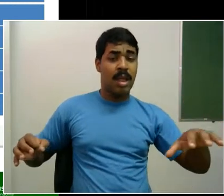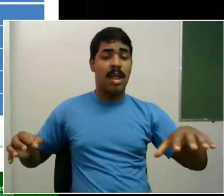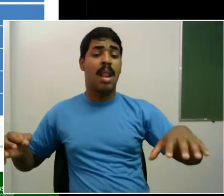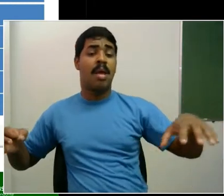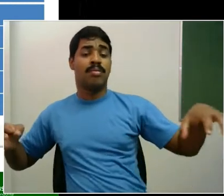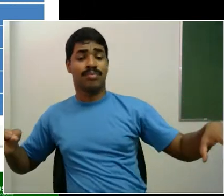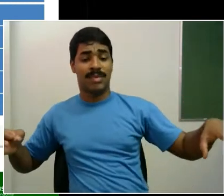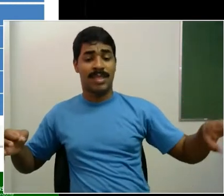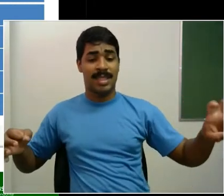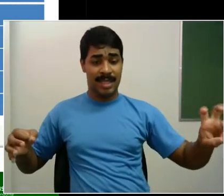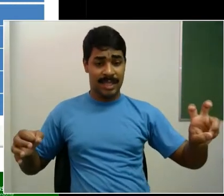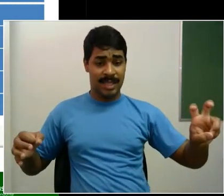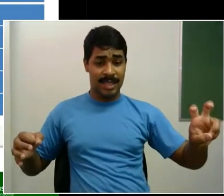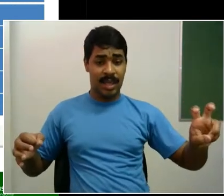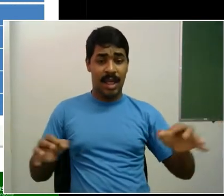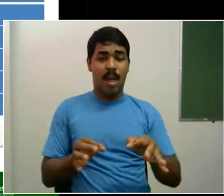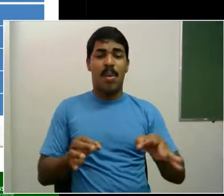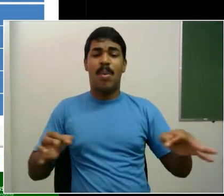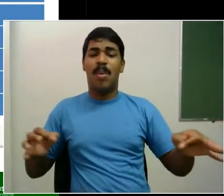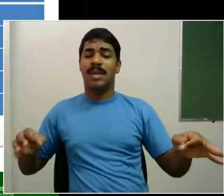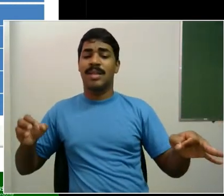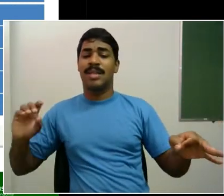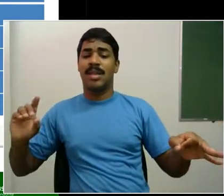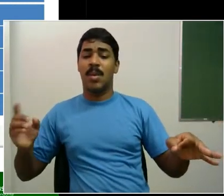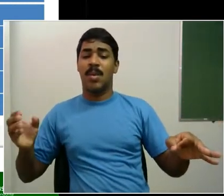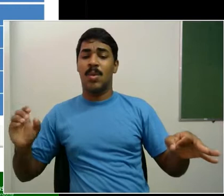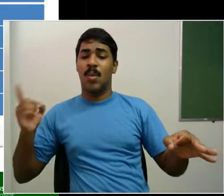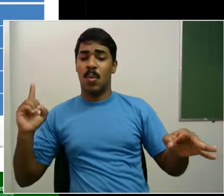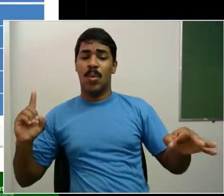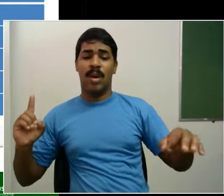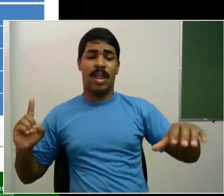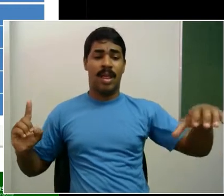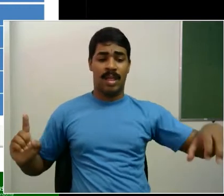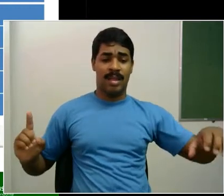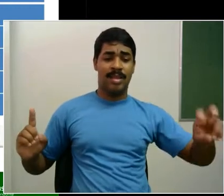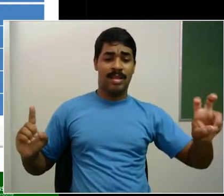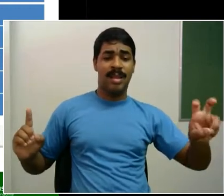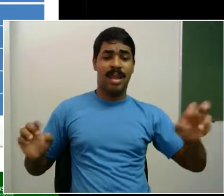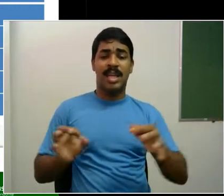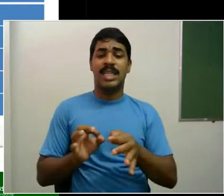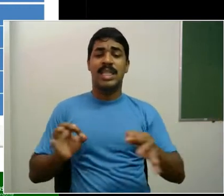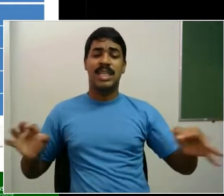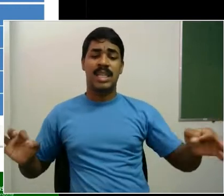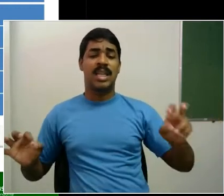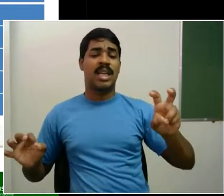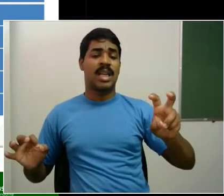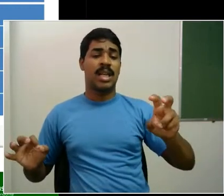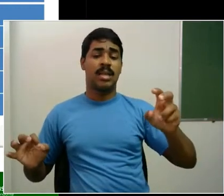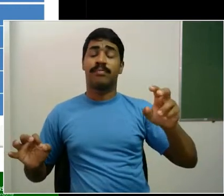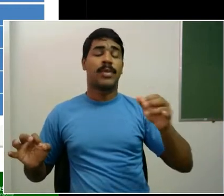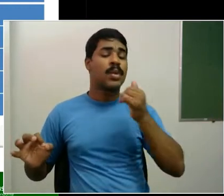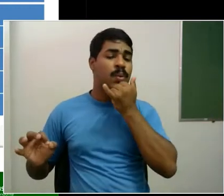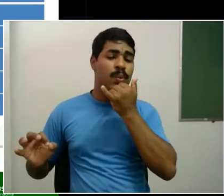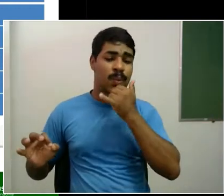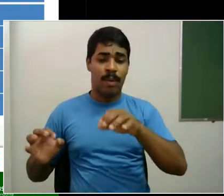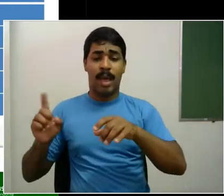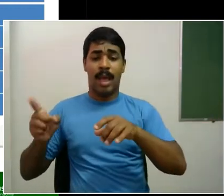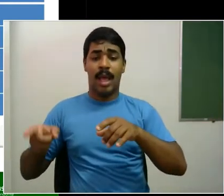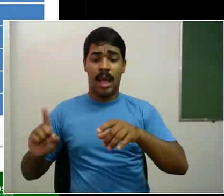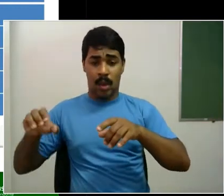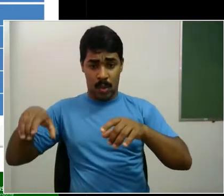4, a 1000 metros do posto 3, a 1500 metros do posto 2 e a 2000 metros